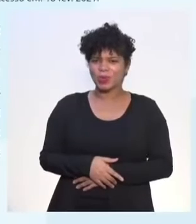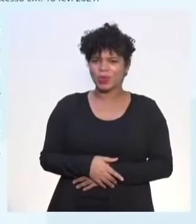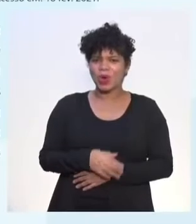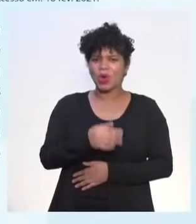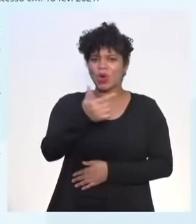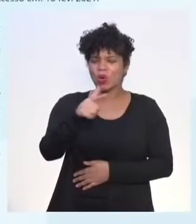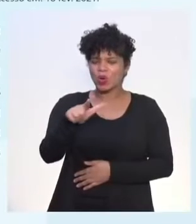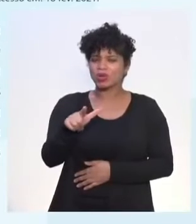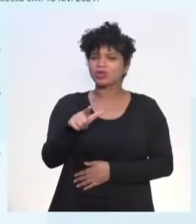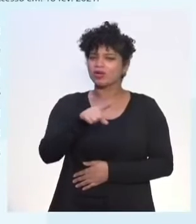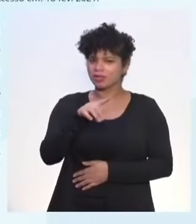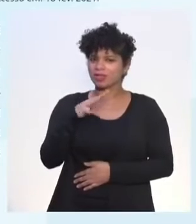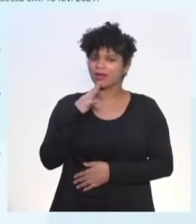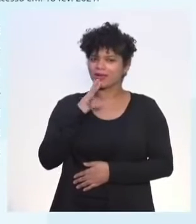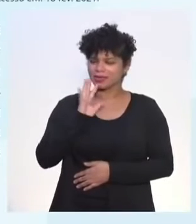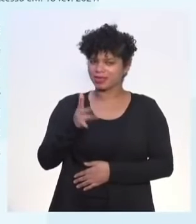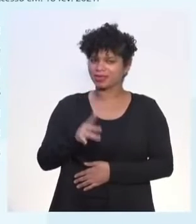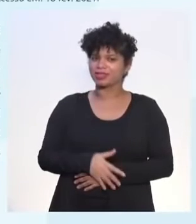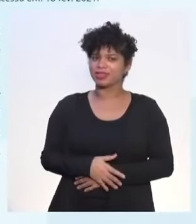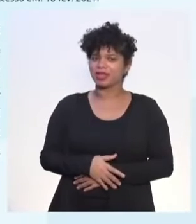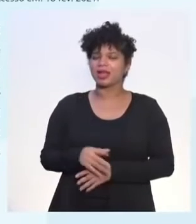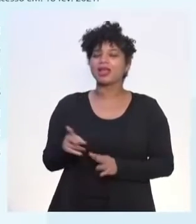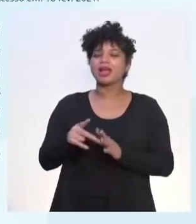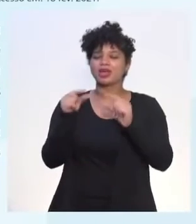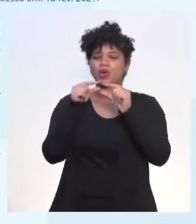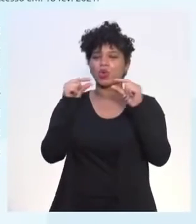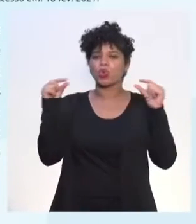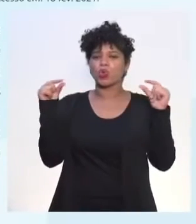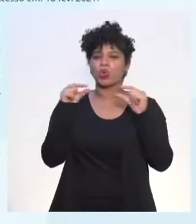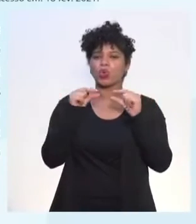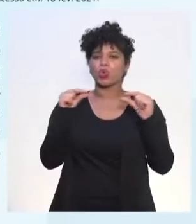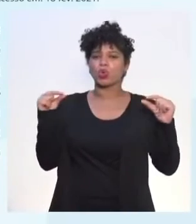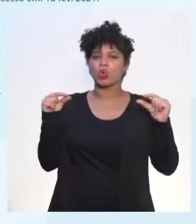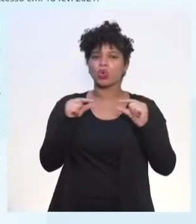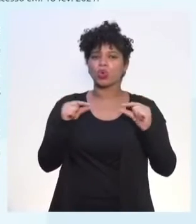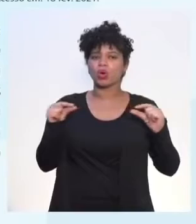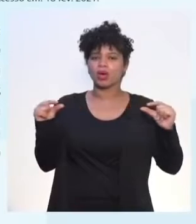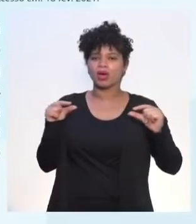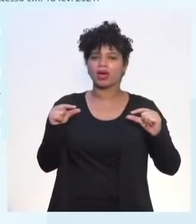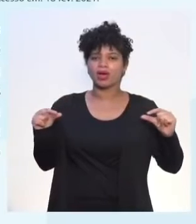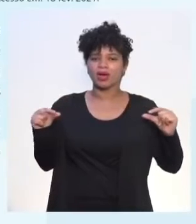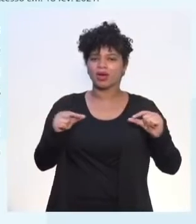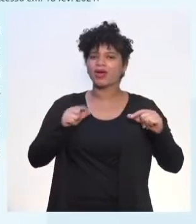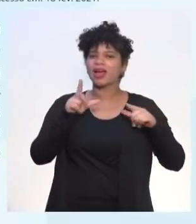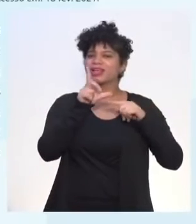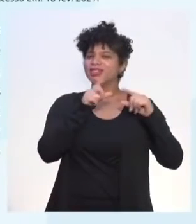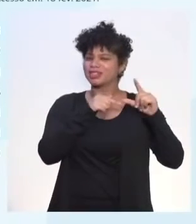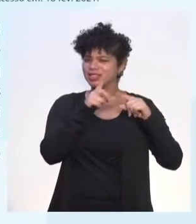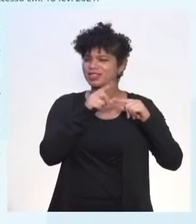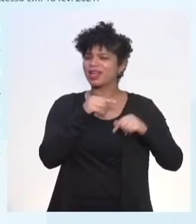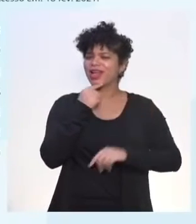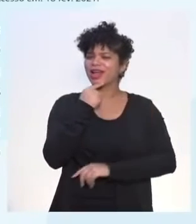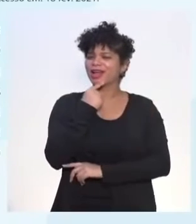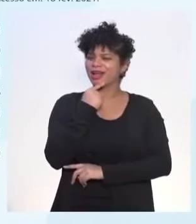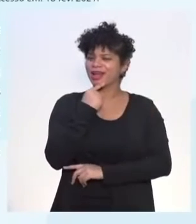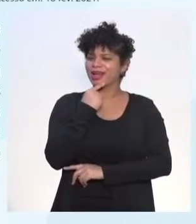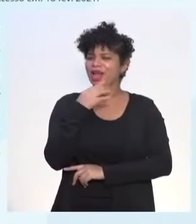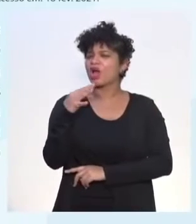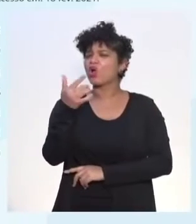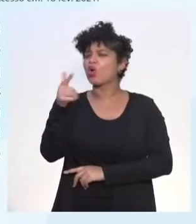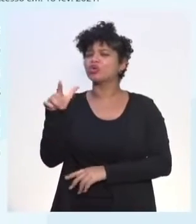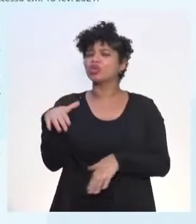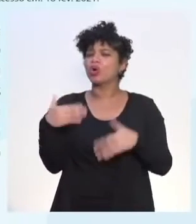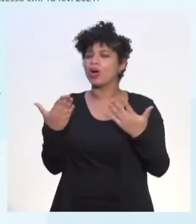uma outra que vocês conhecem, né? A questão das listras, das estrelas. Então, ela é muito inspirada na